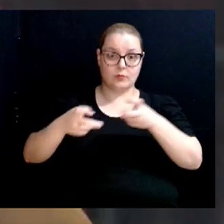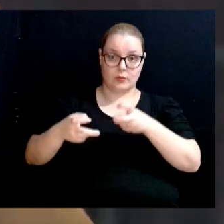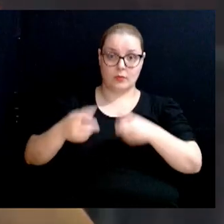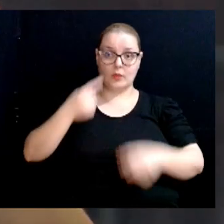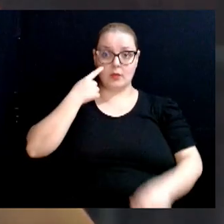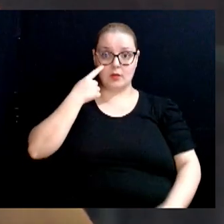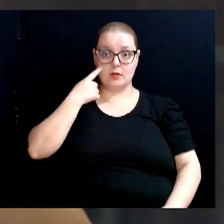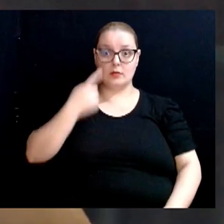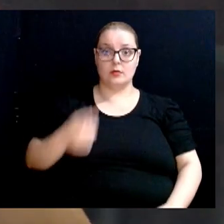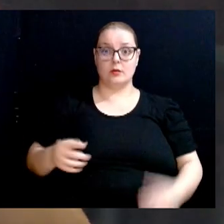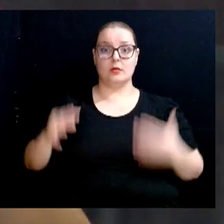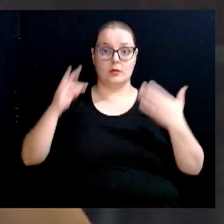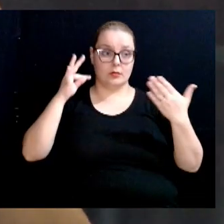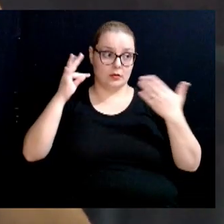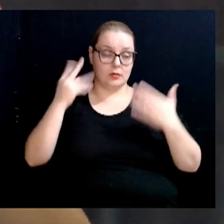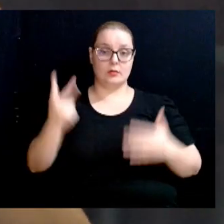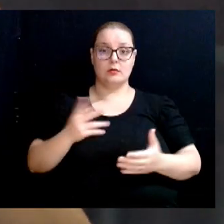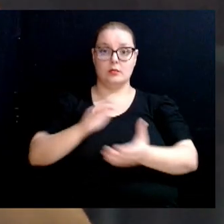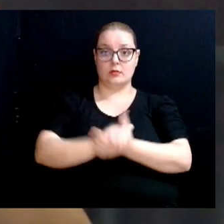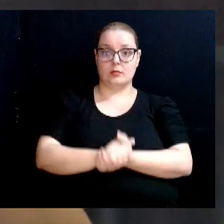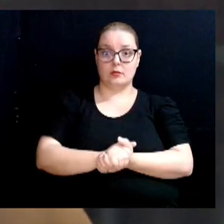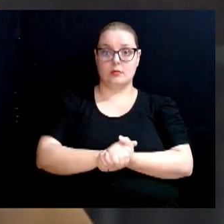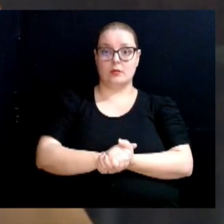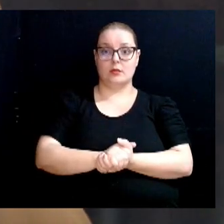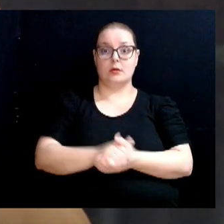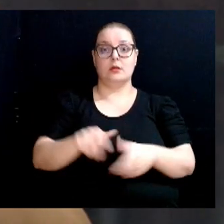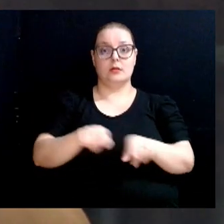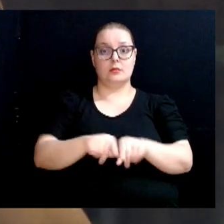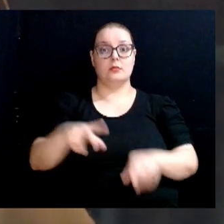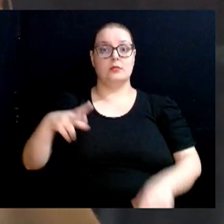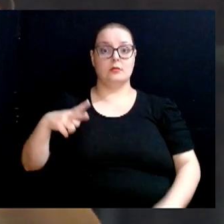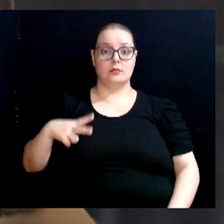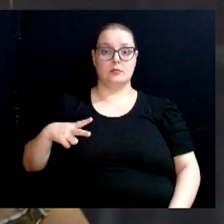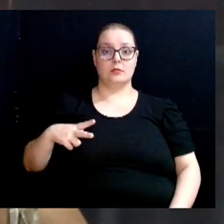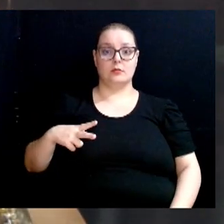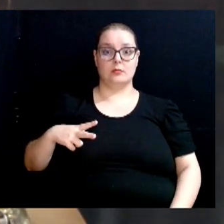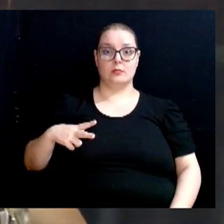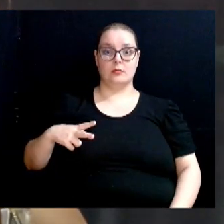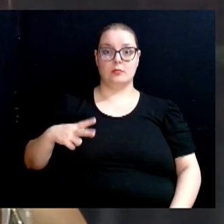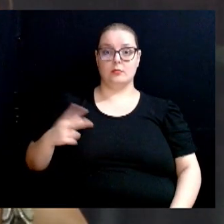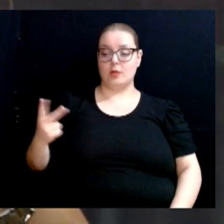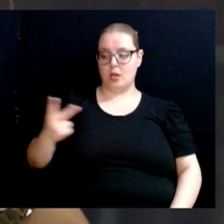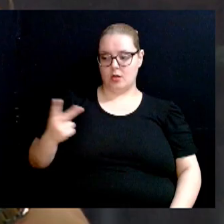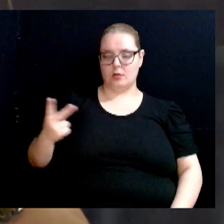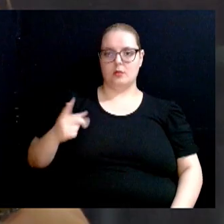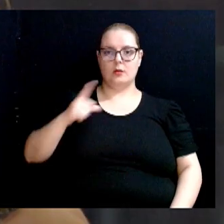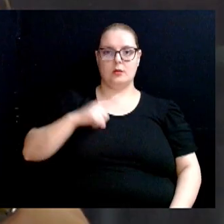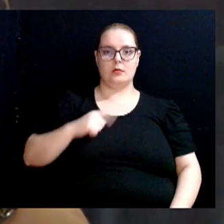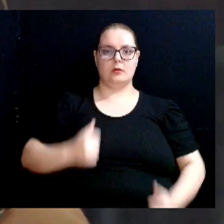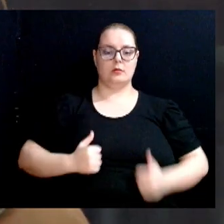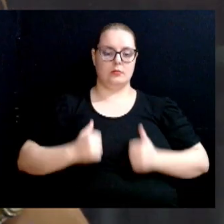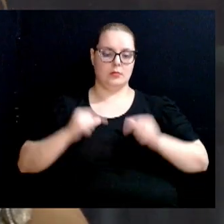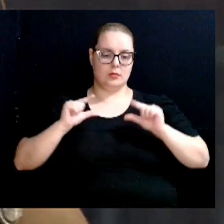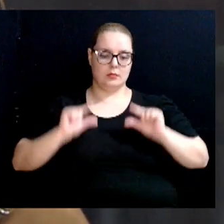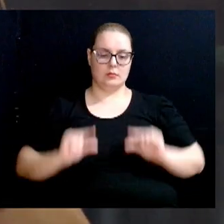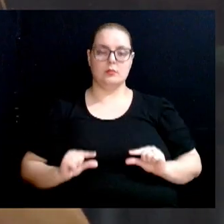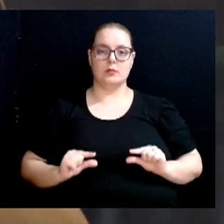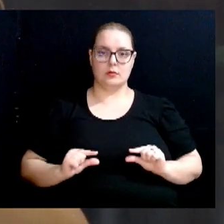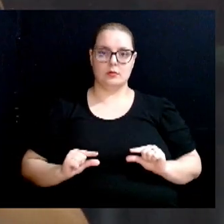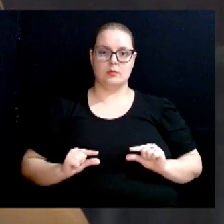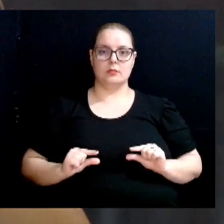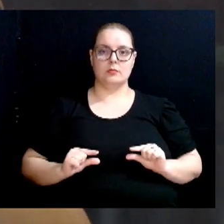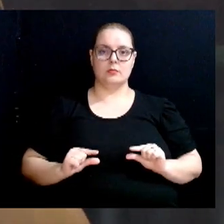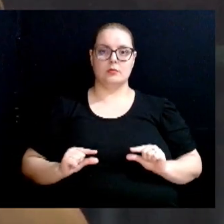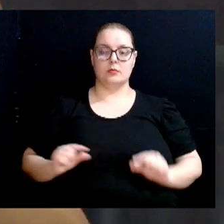de casal, às vezes até na individual, quando ambos têm a baixa autoestima e um deles